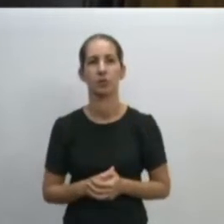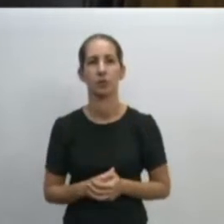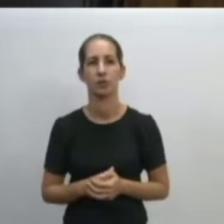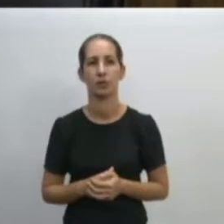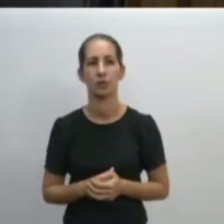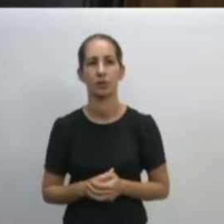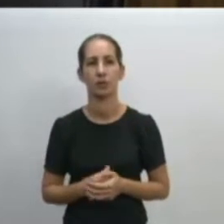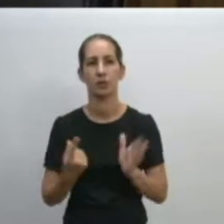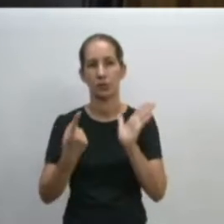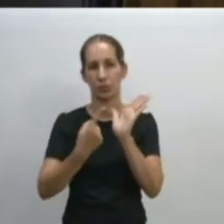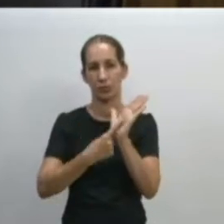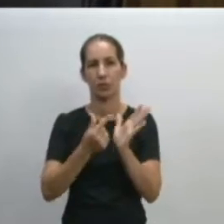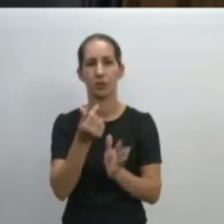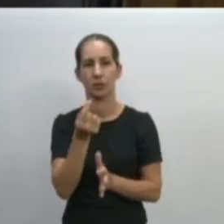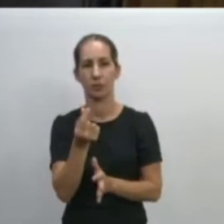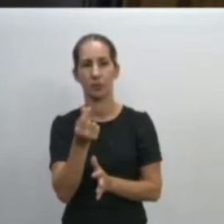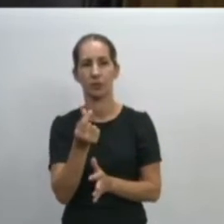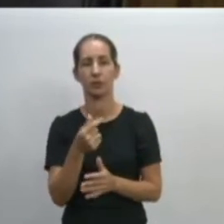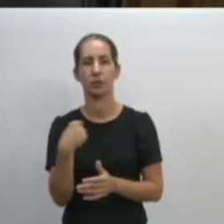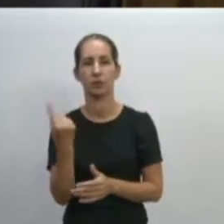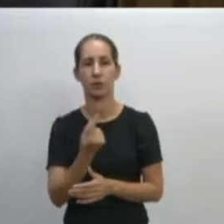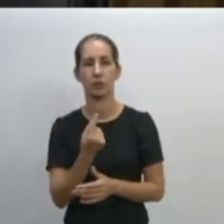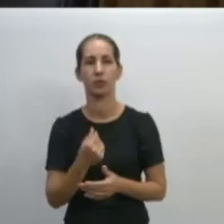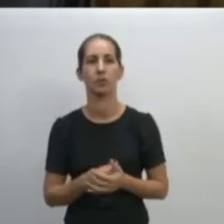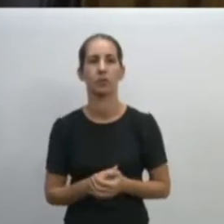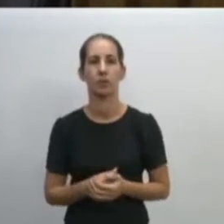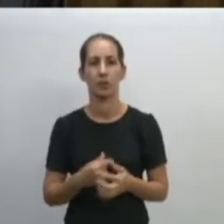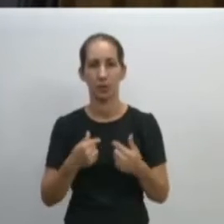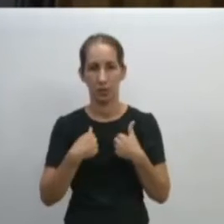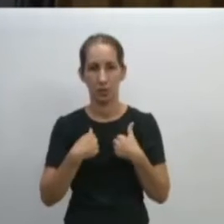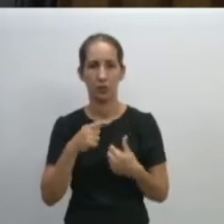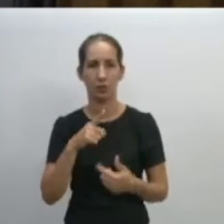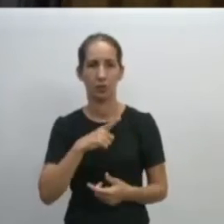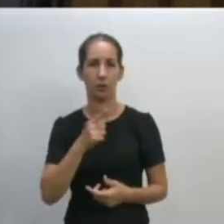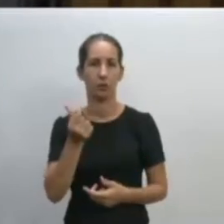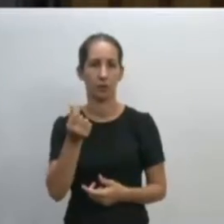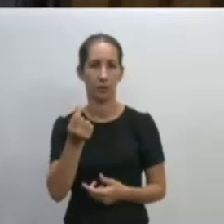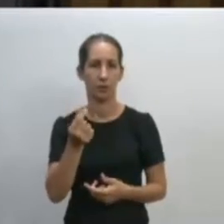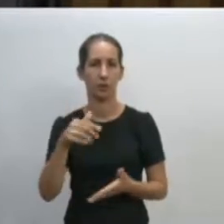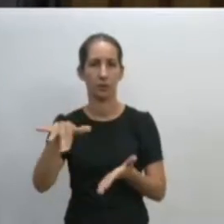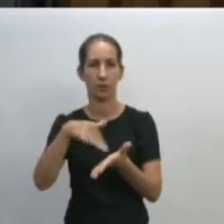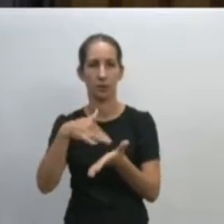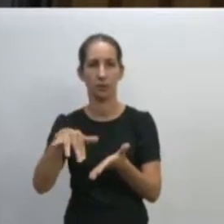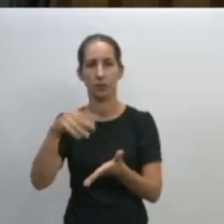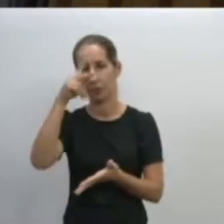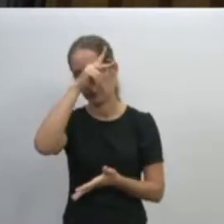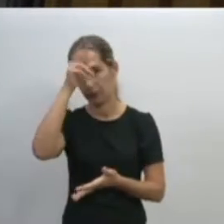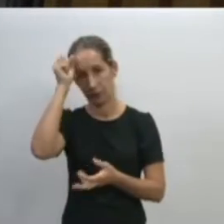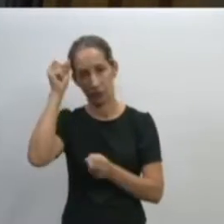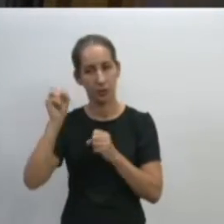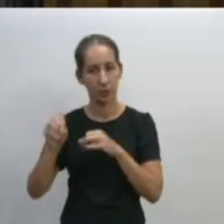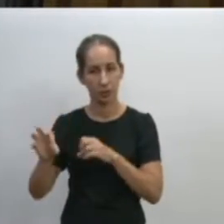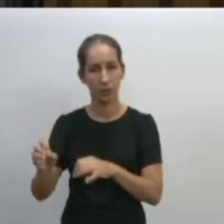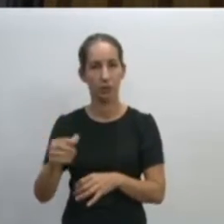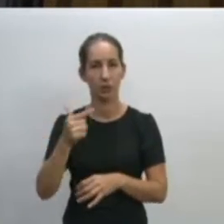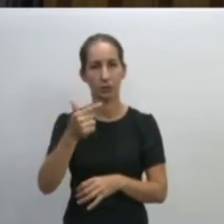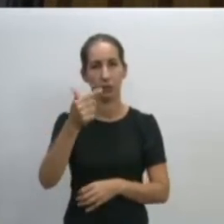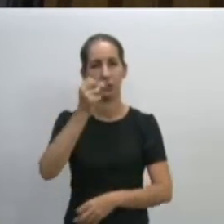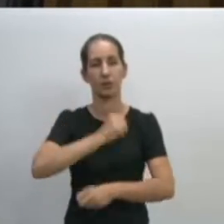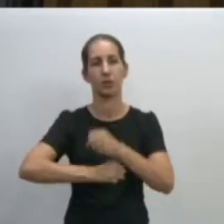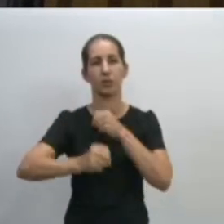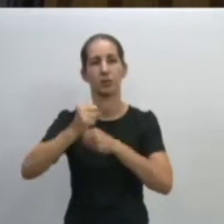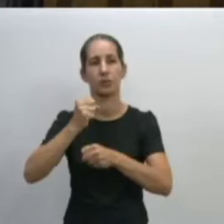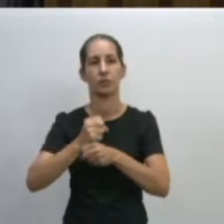ao cumprimento das emendas impositivas. Eu, particularmente, tenho uma emenda na Secretaria Municipal de Educação que, desde